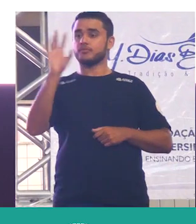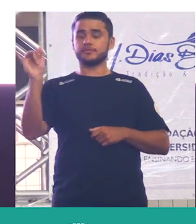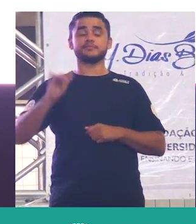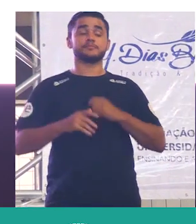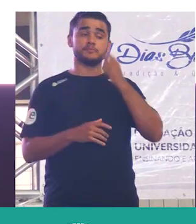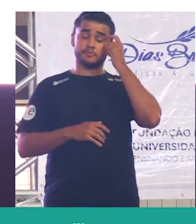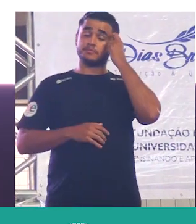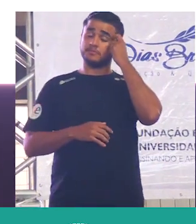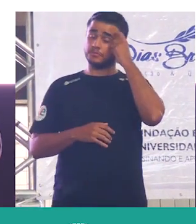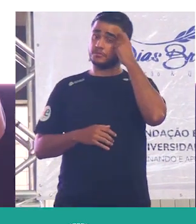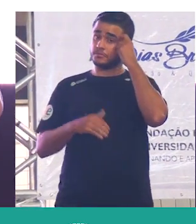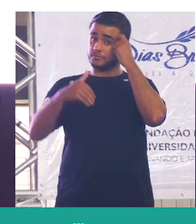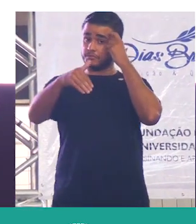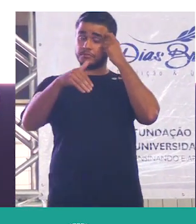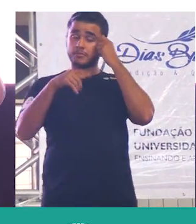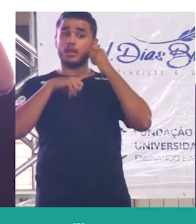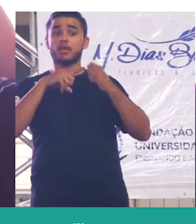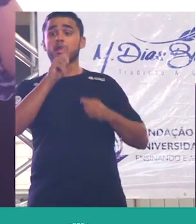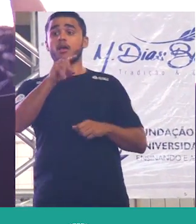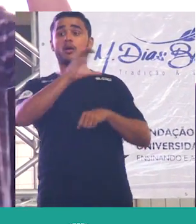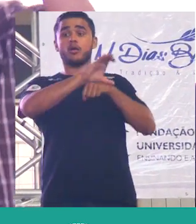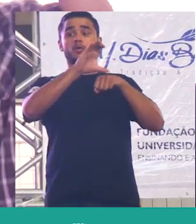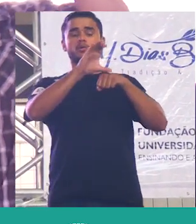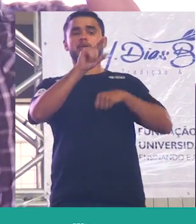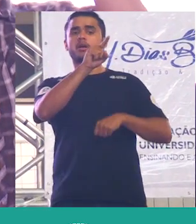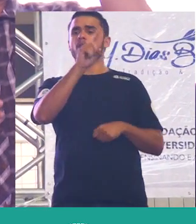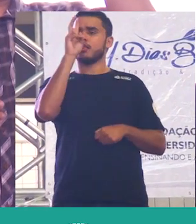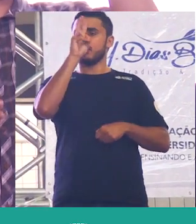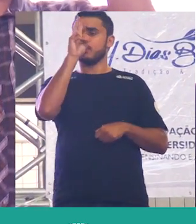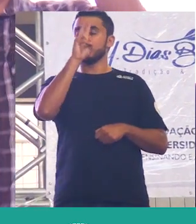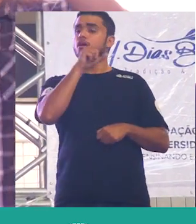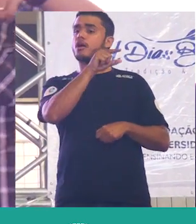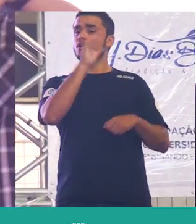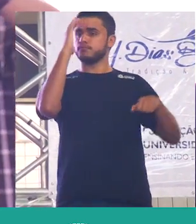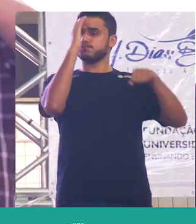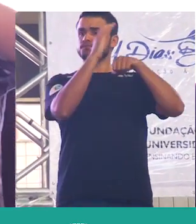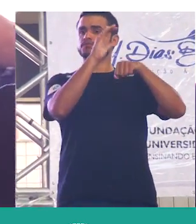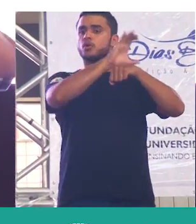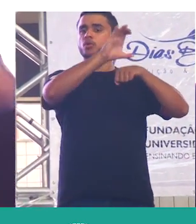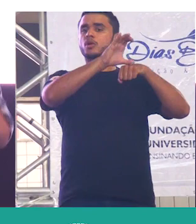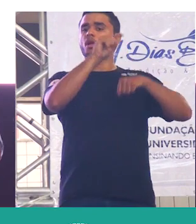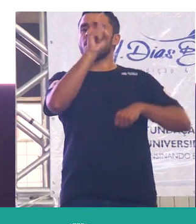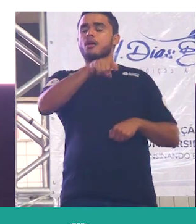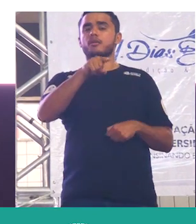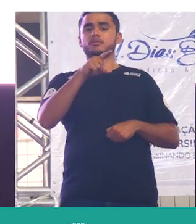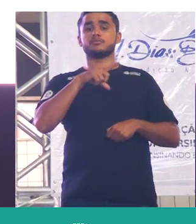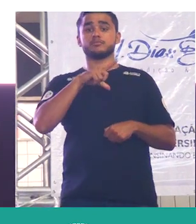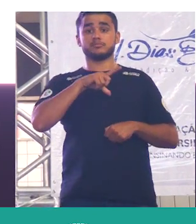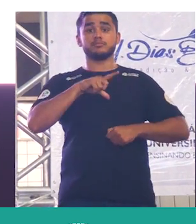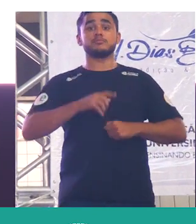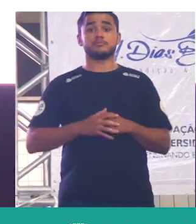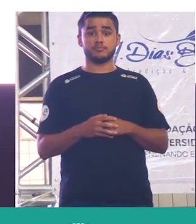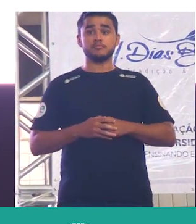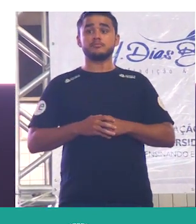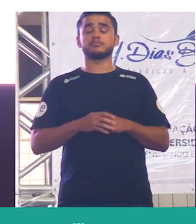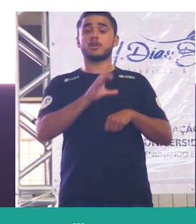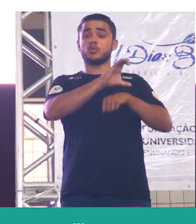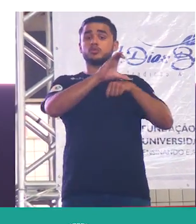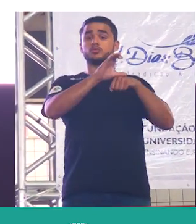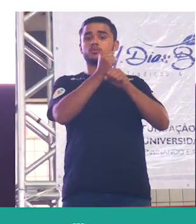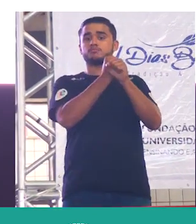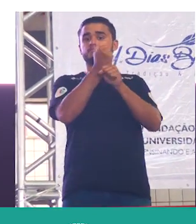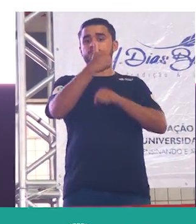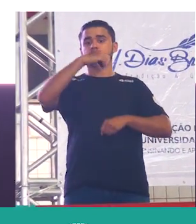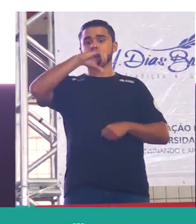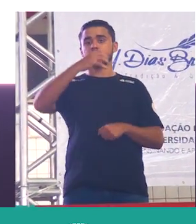5. Porque a Constituição que vai ser promulgada naquele governo, a Constituição de 46, que é